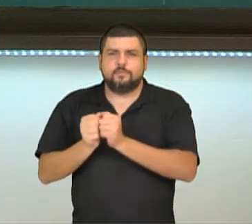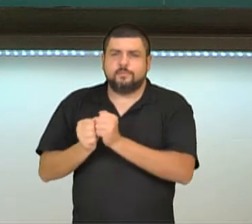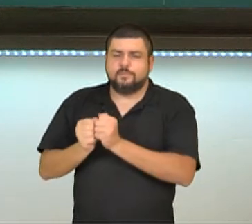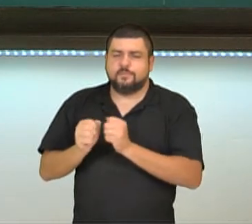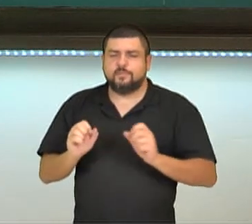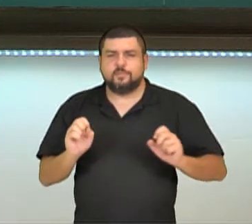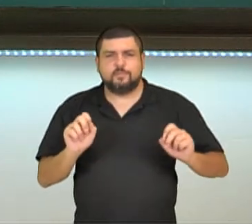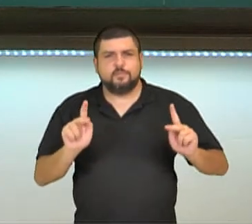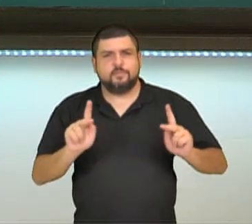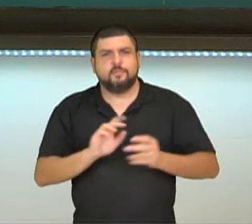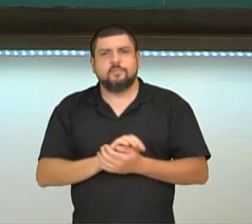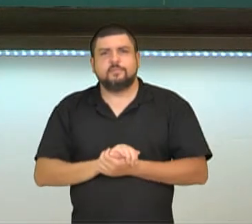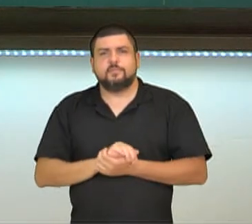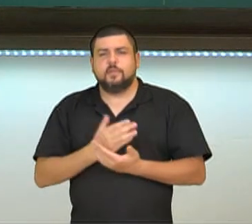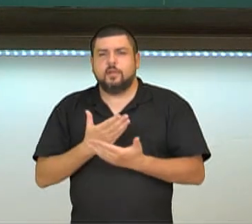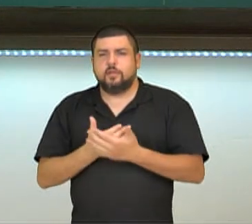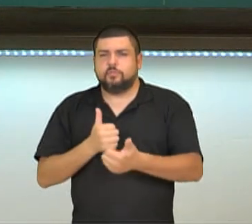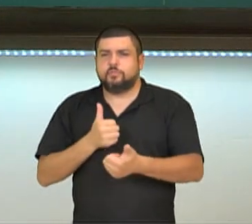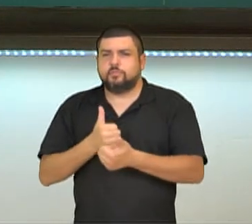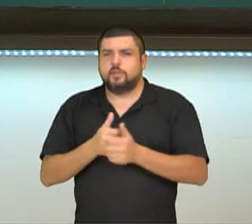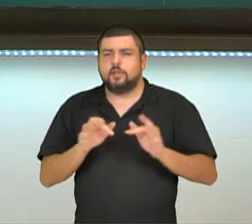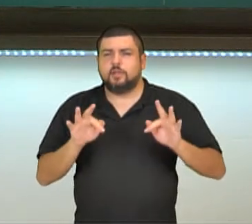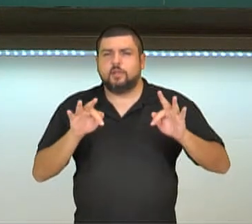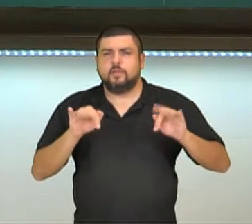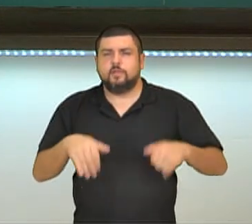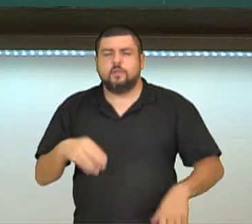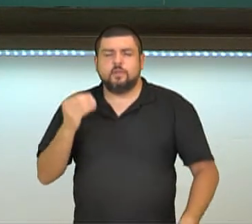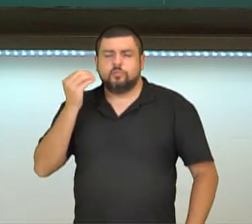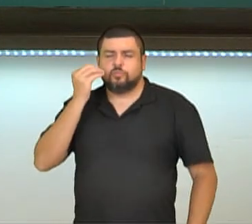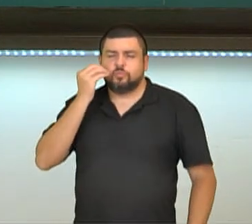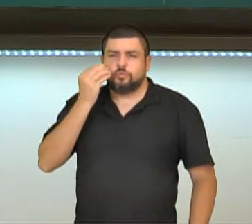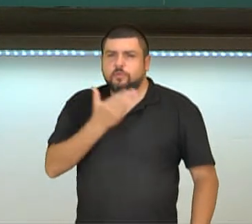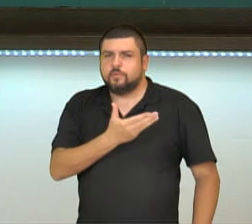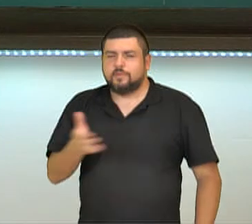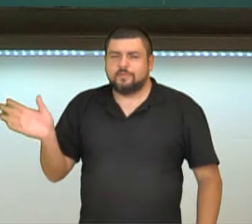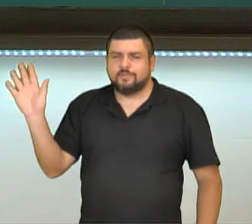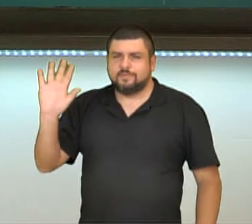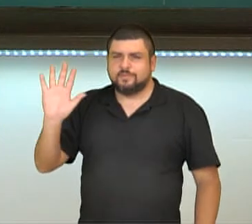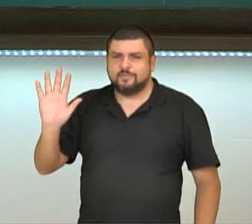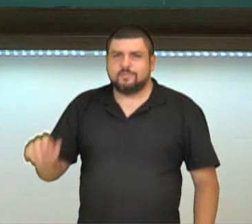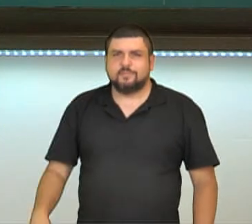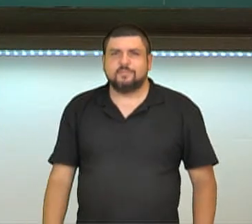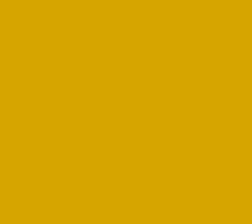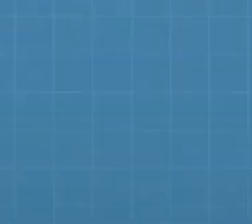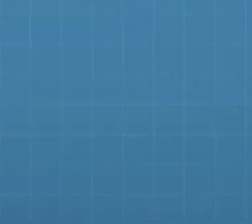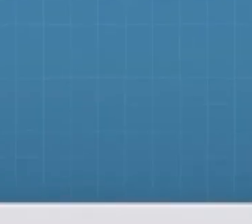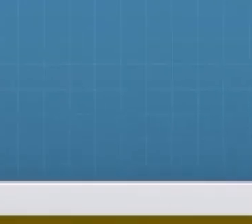ok, pessoal? Nossa aulinha termina por aqui, um beijo da prof, até a próxima aula.